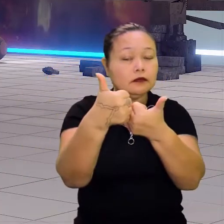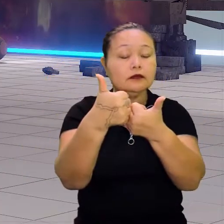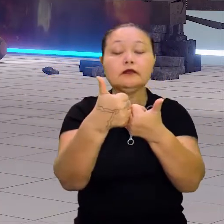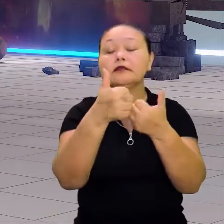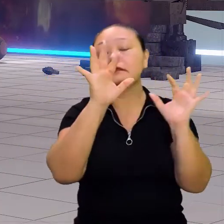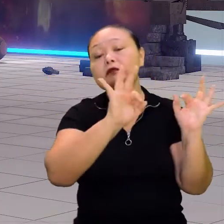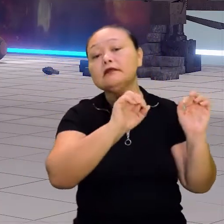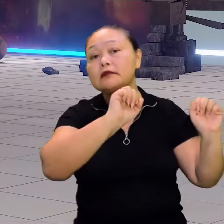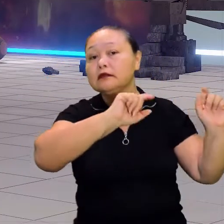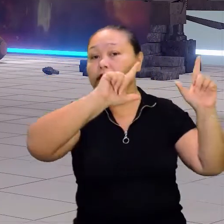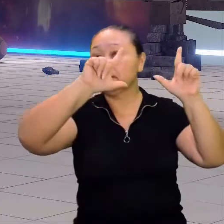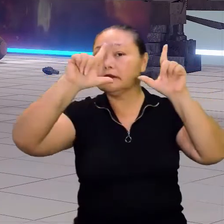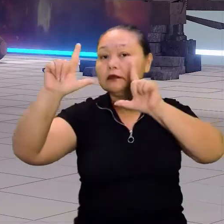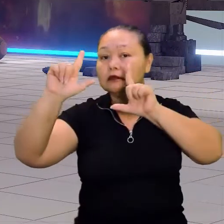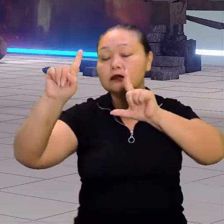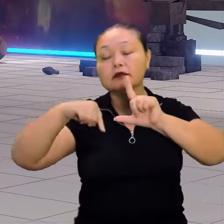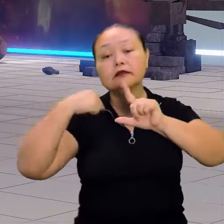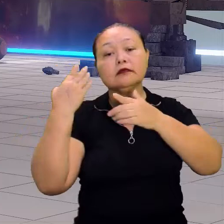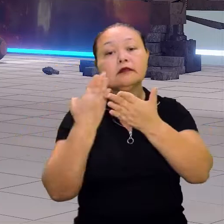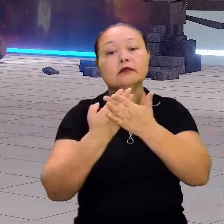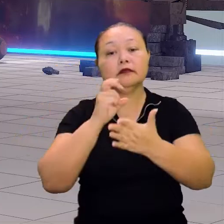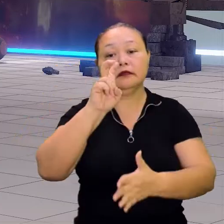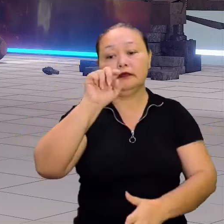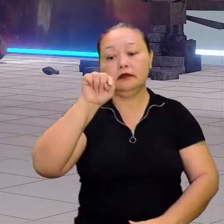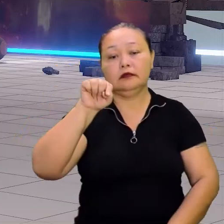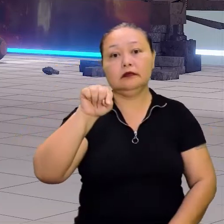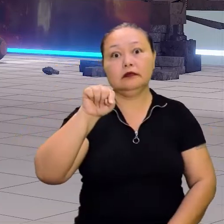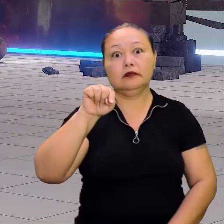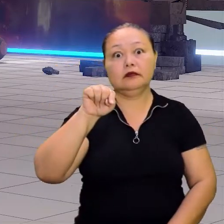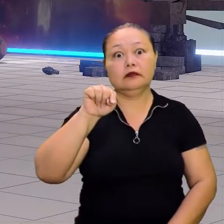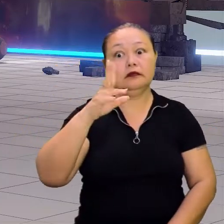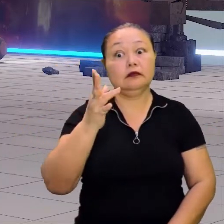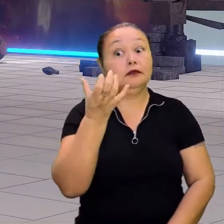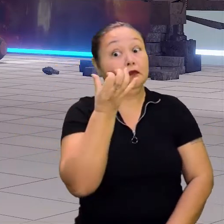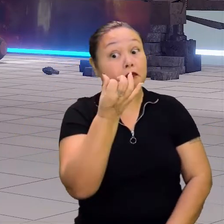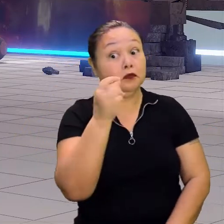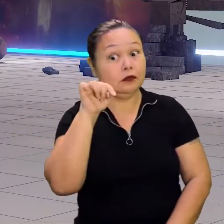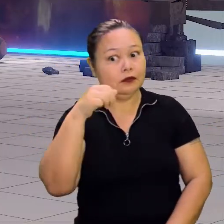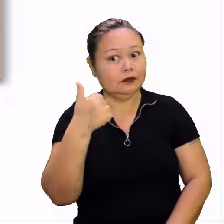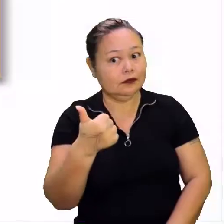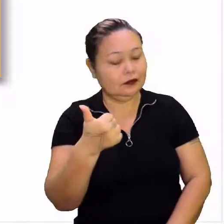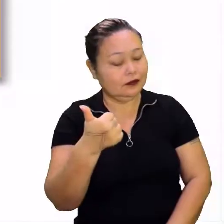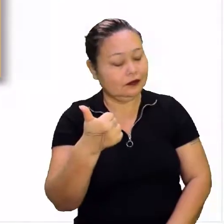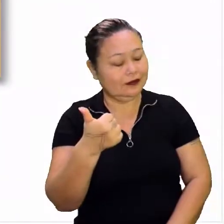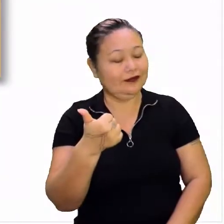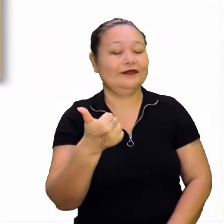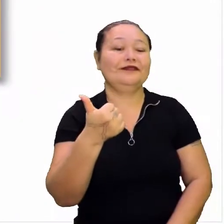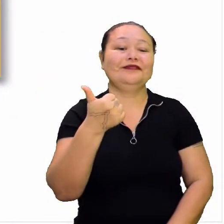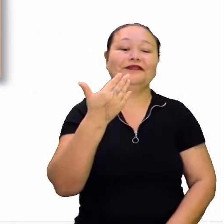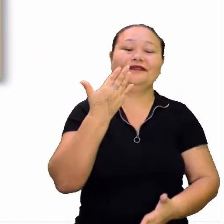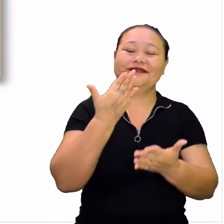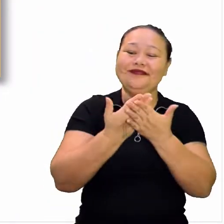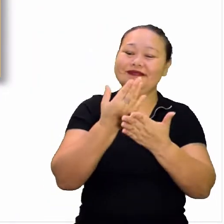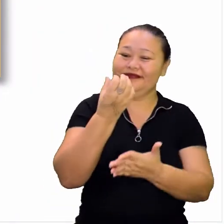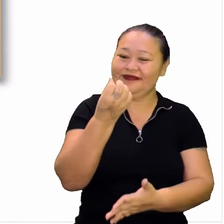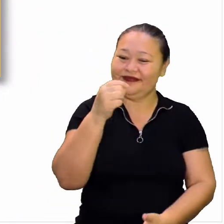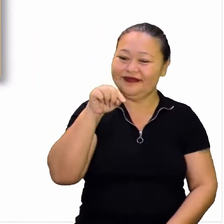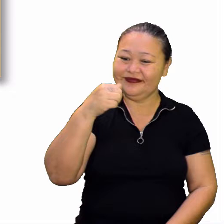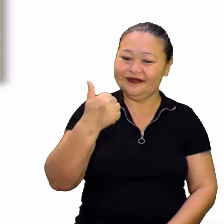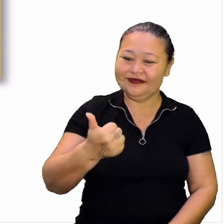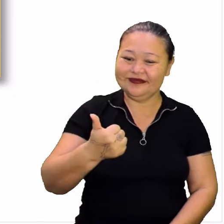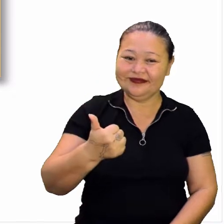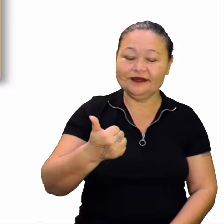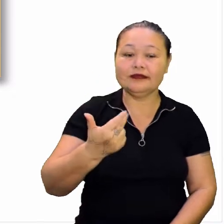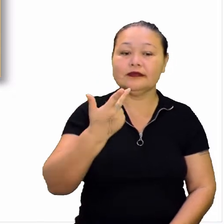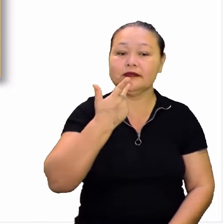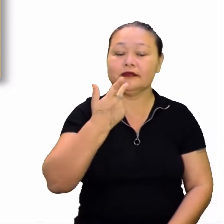Segue no quadro, vamos para a aula 5. Opa, é 6.1. Aula 6.1,